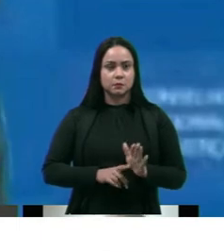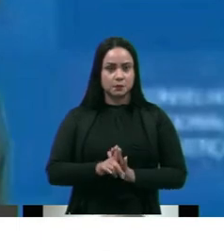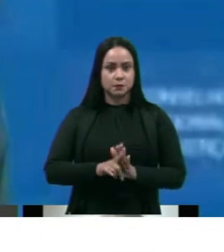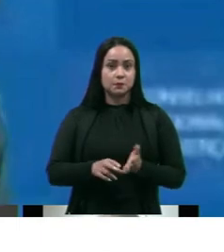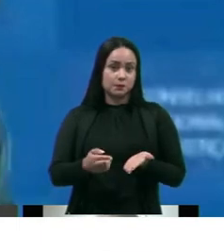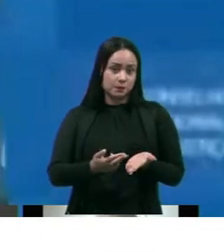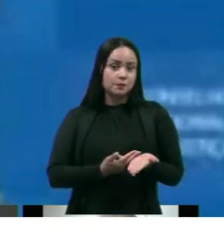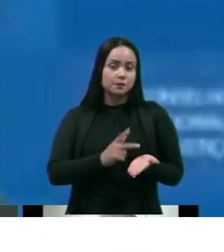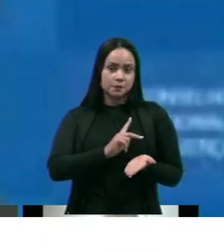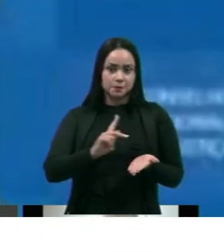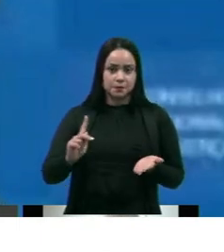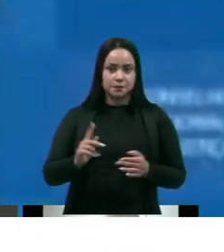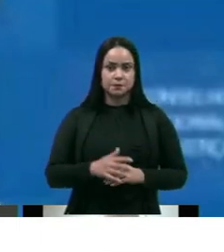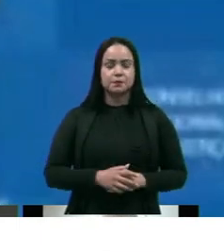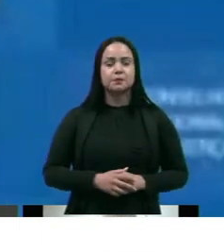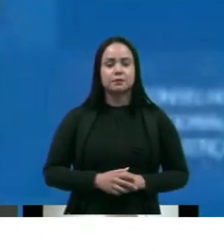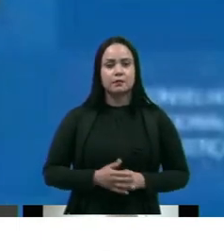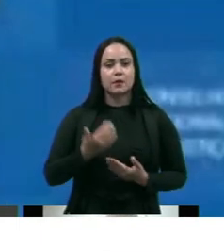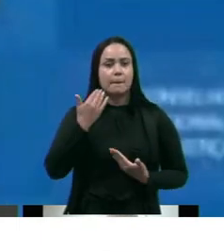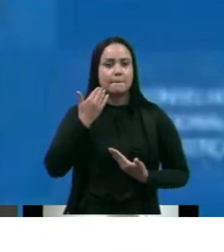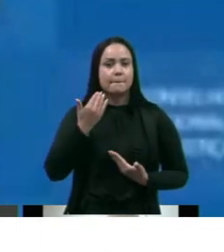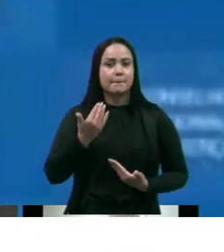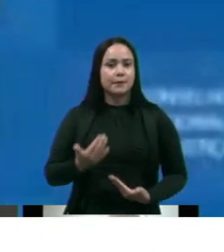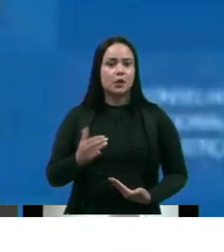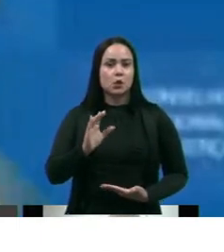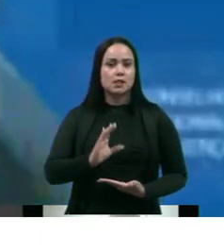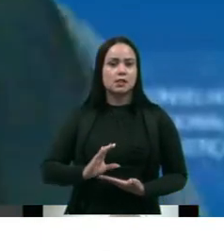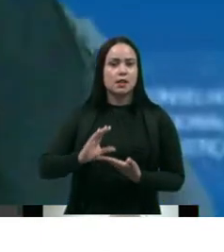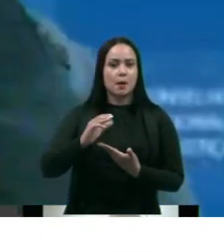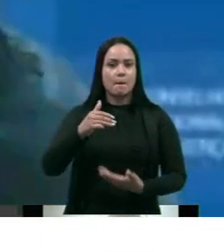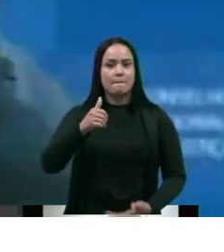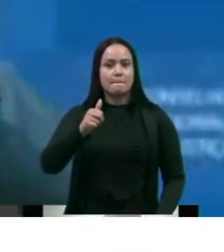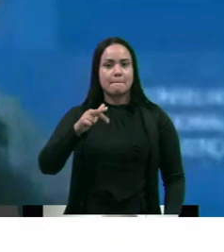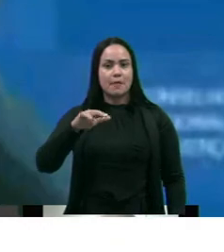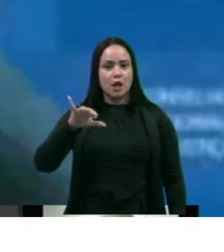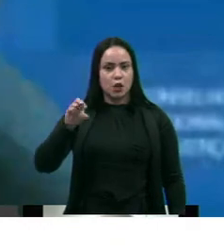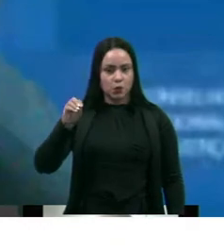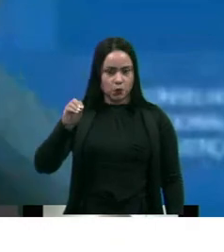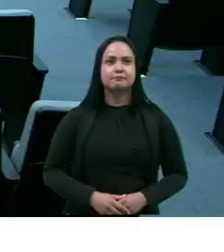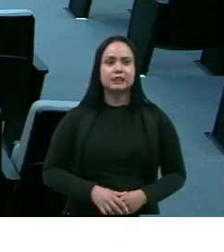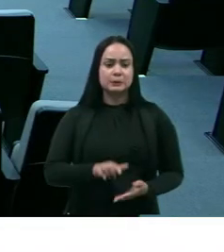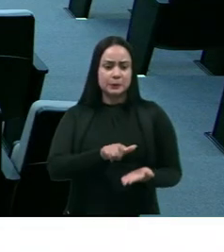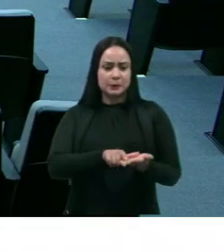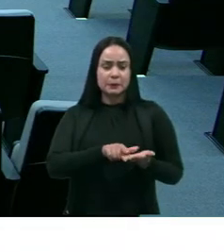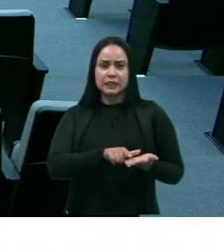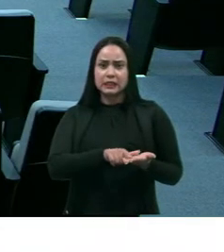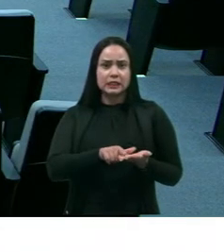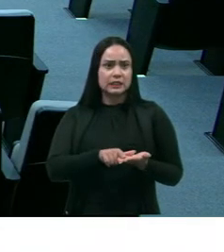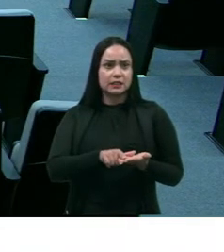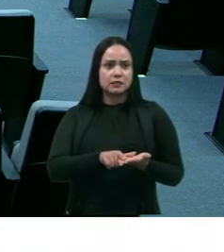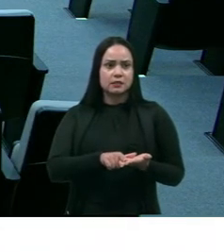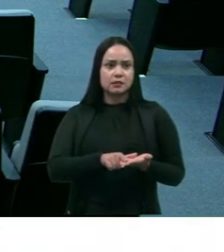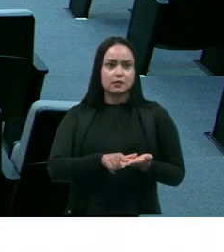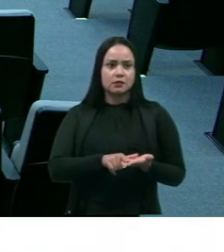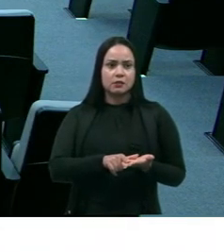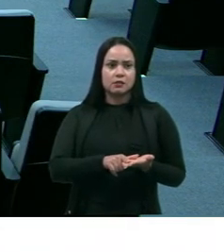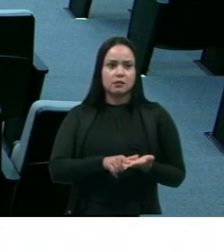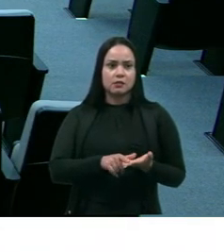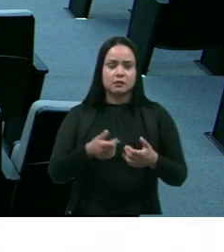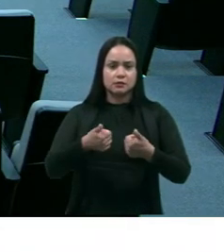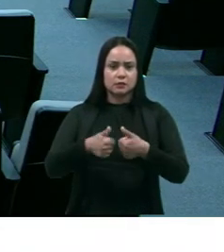relatório, presidente. Obrigada, conselheiro Mário Maia. Eu estava